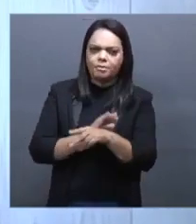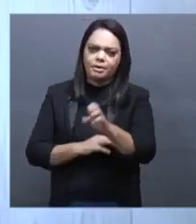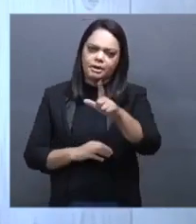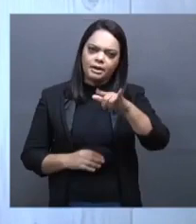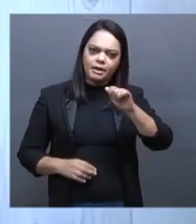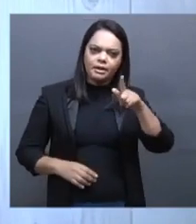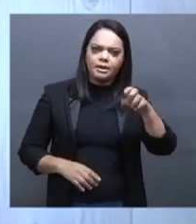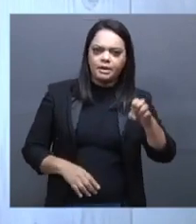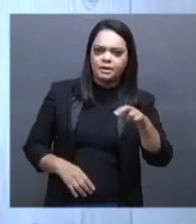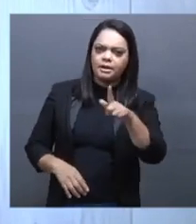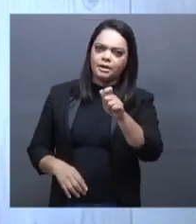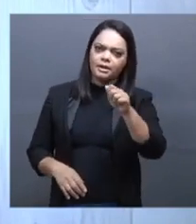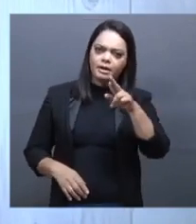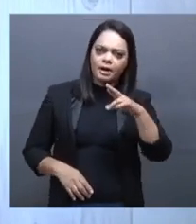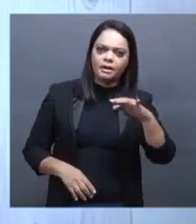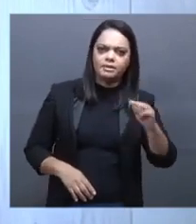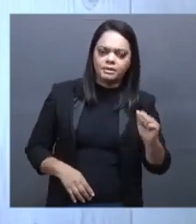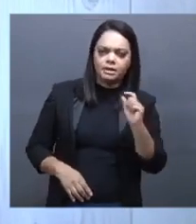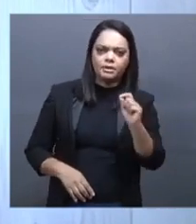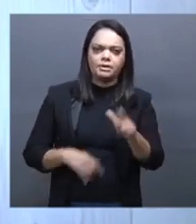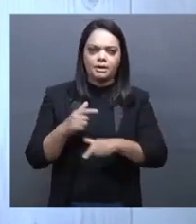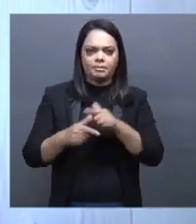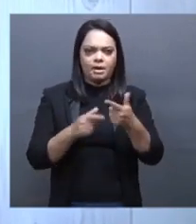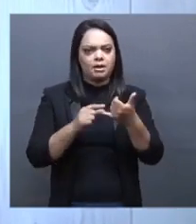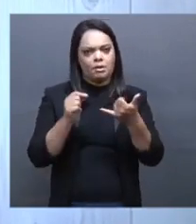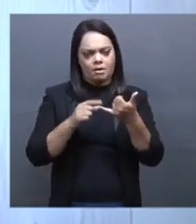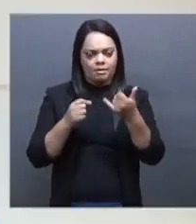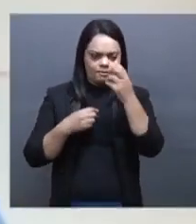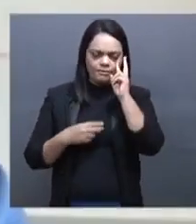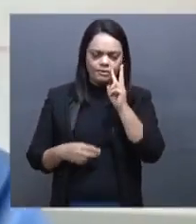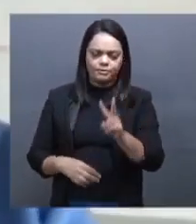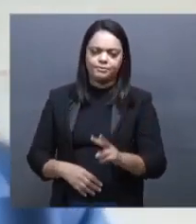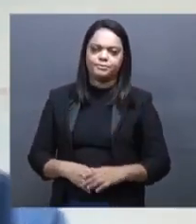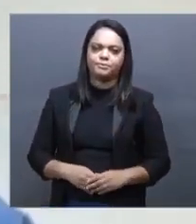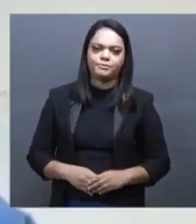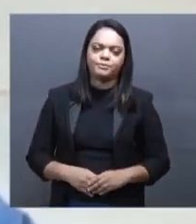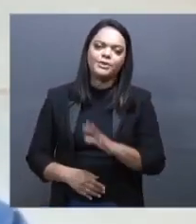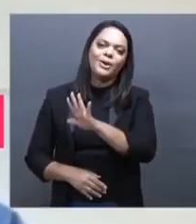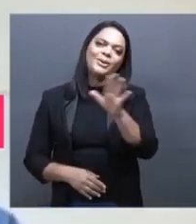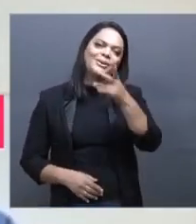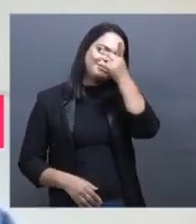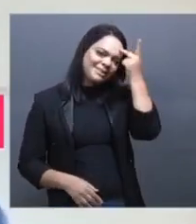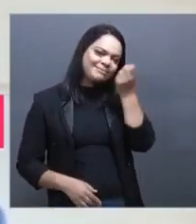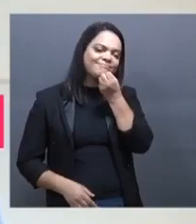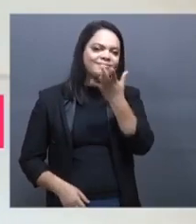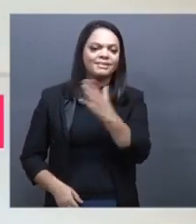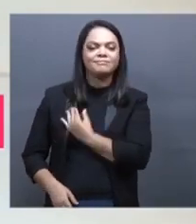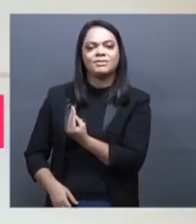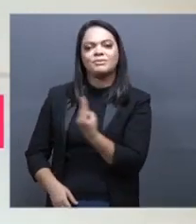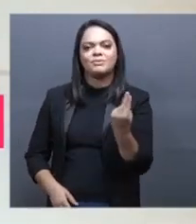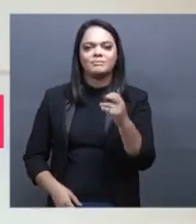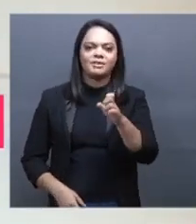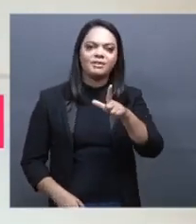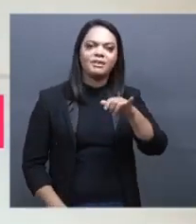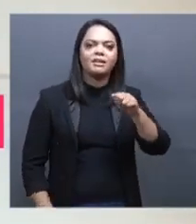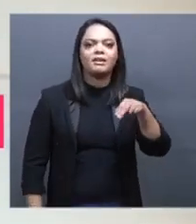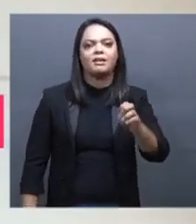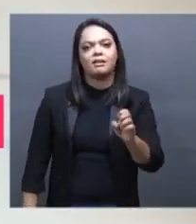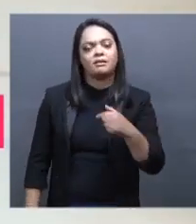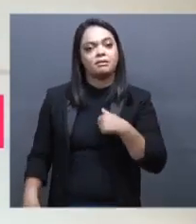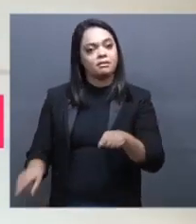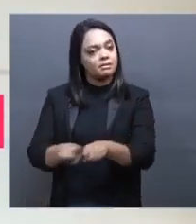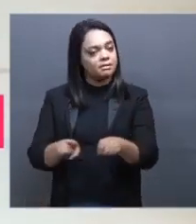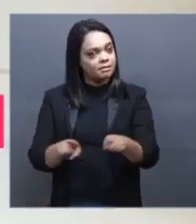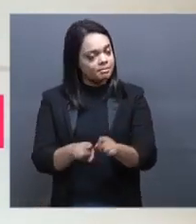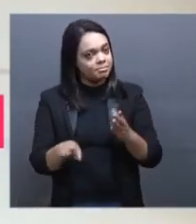Eliane Garcia, executiva do Grupo Algar. Veja só. Oi, pessoal, tudo bem? Eu sou Eliane da Algar e